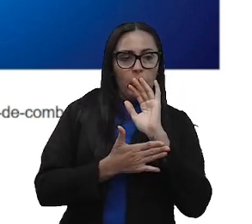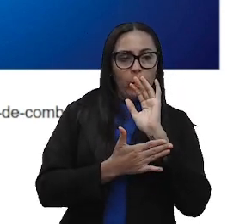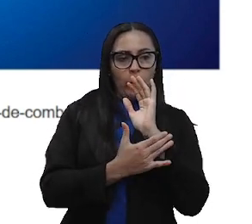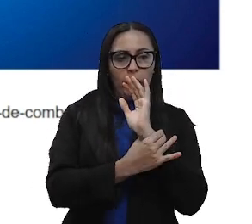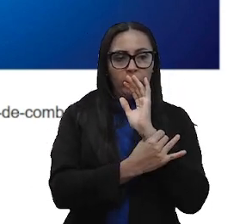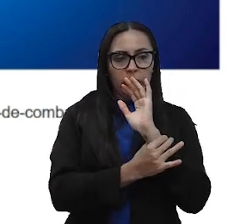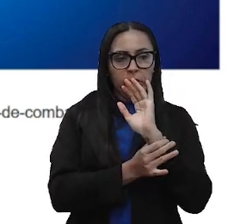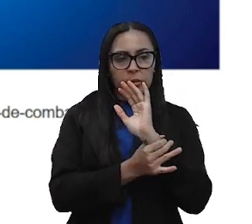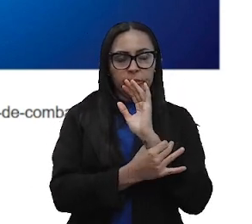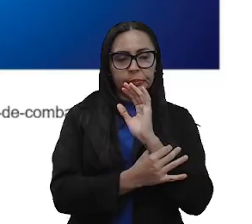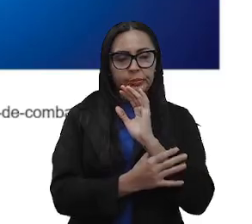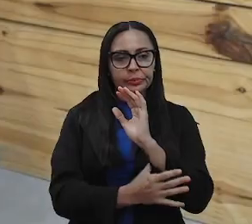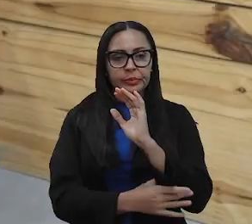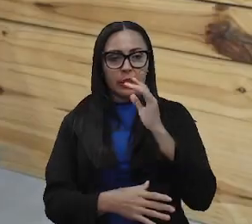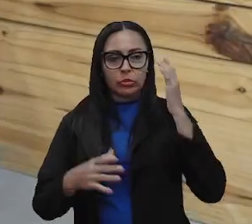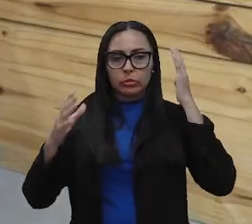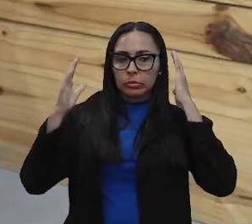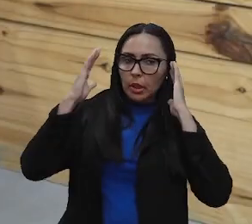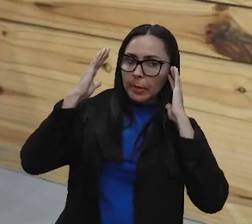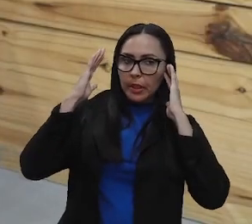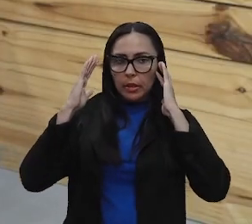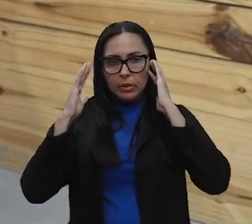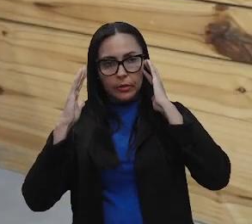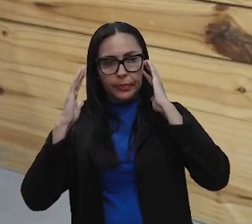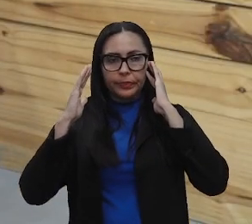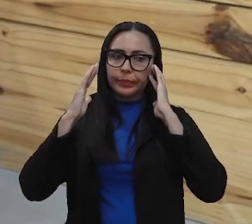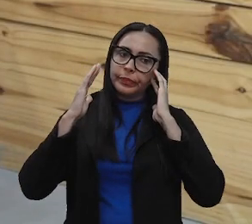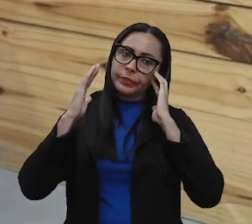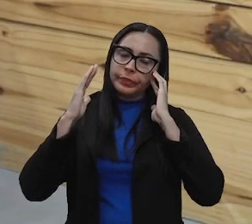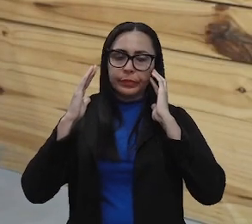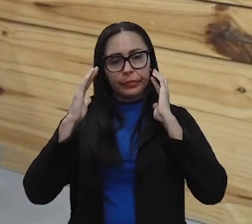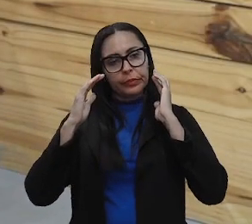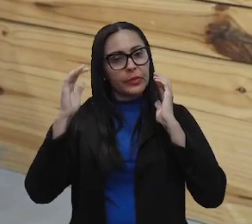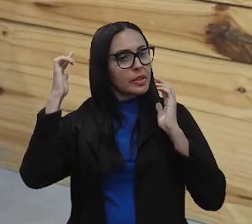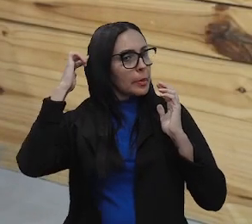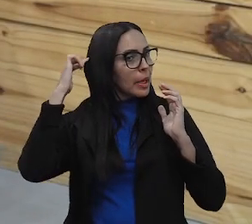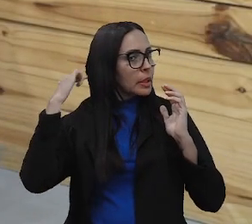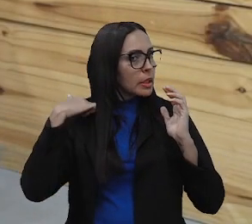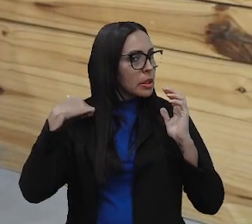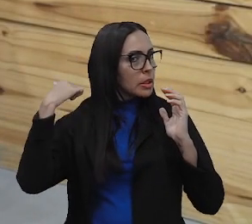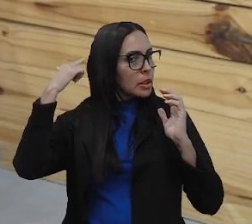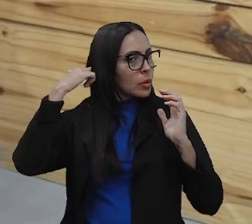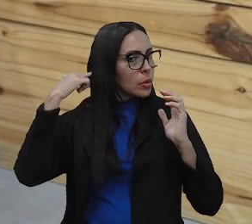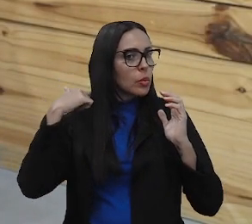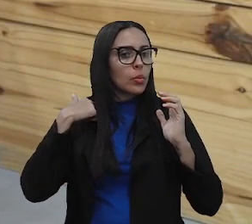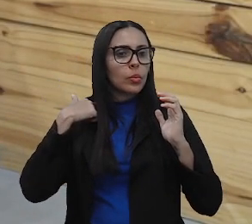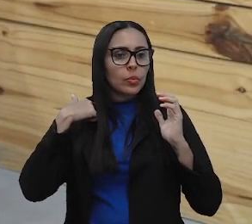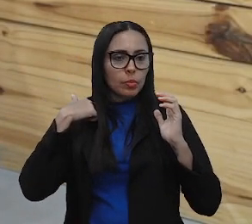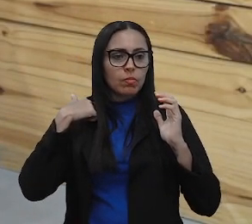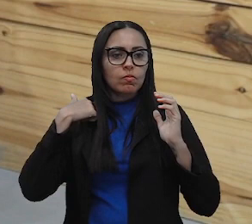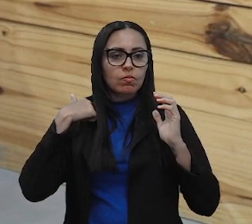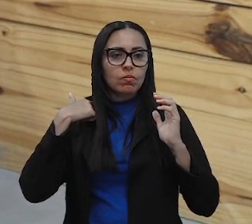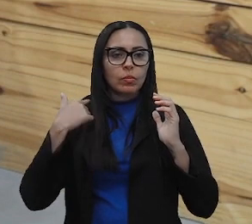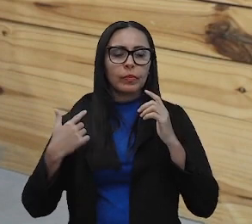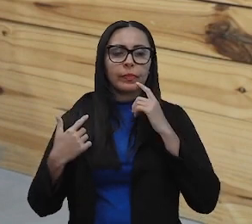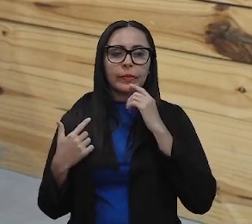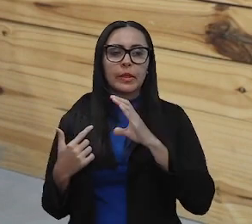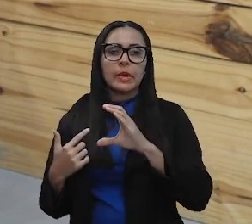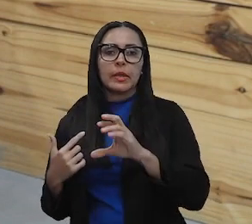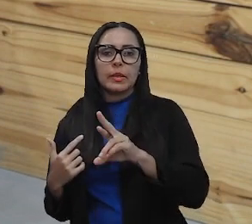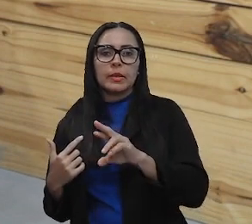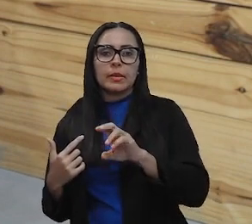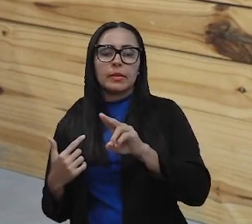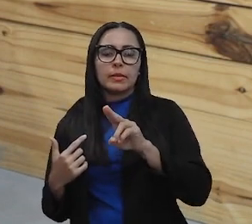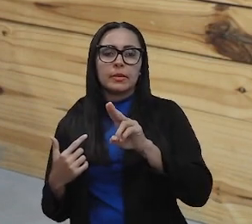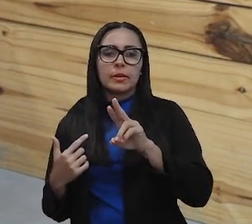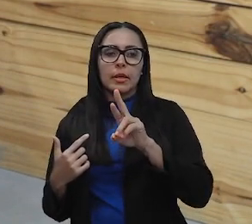ela mexe muito a cabeça eu tenho aqui, ó, essa parte aqui da cabeça, o pescoço, é a cervical,